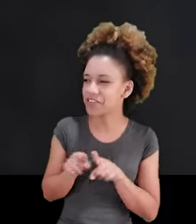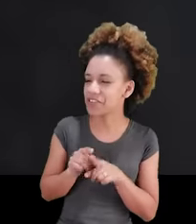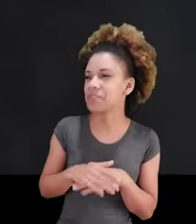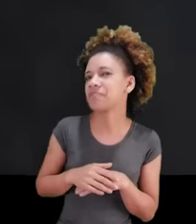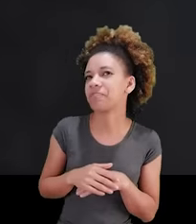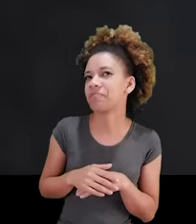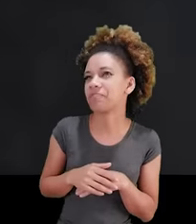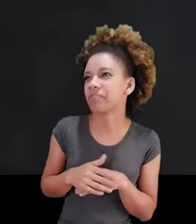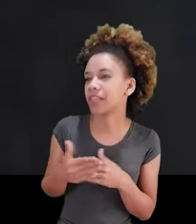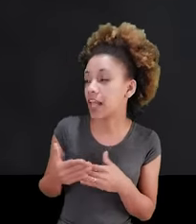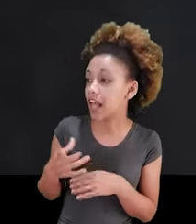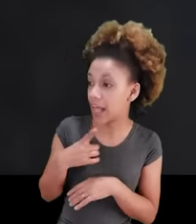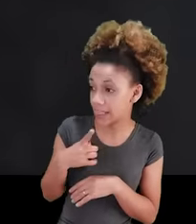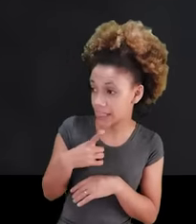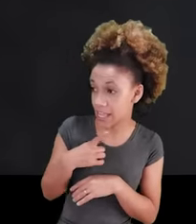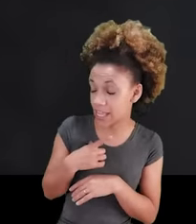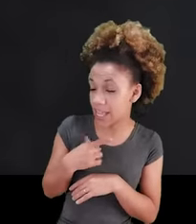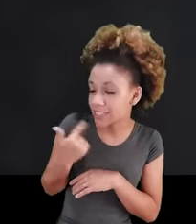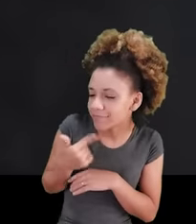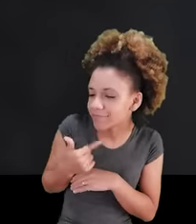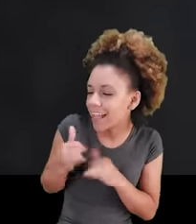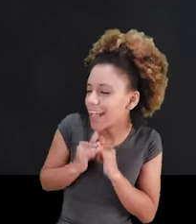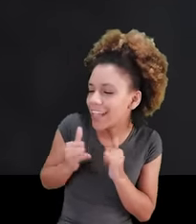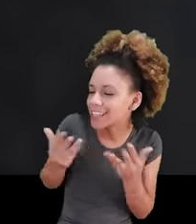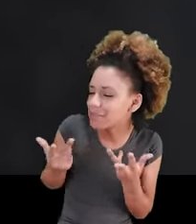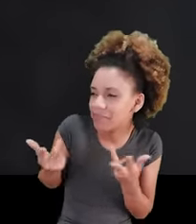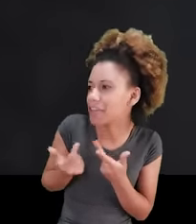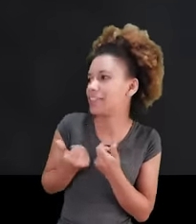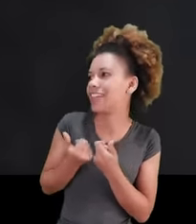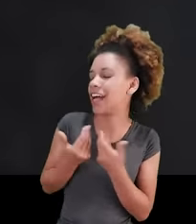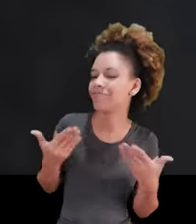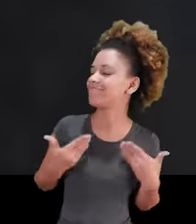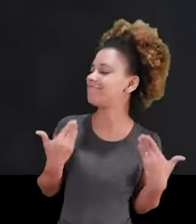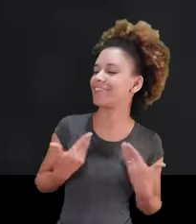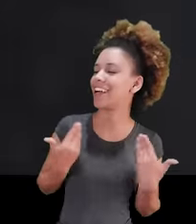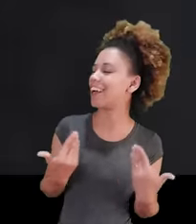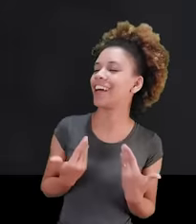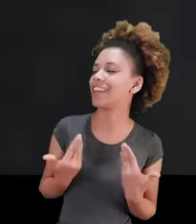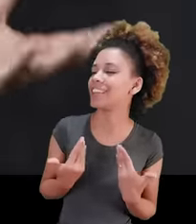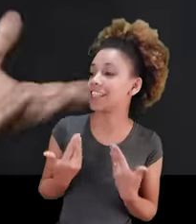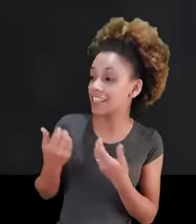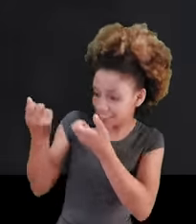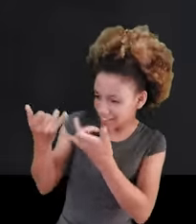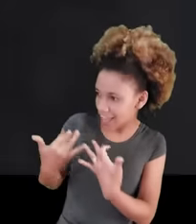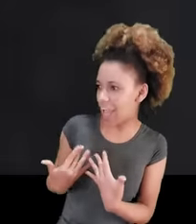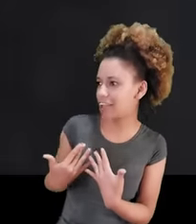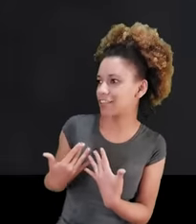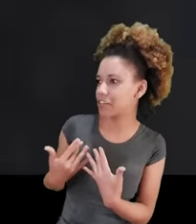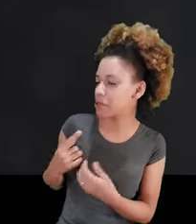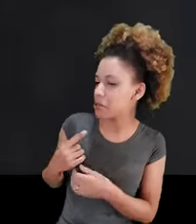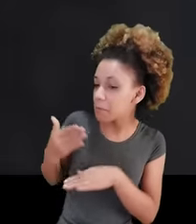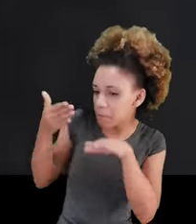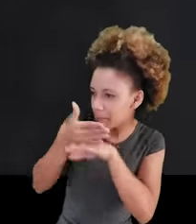que tens esse teu humor e essa tua energia e essa tua vibe essa, que passa por onde